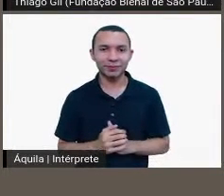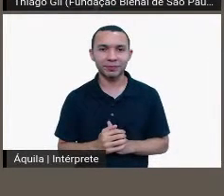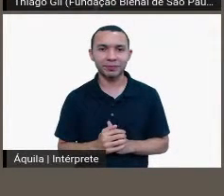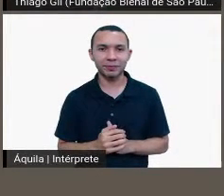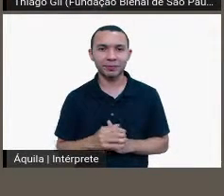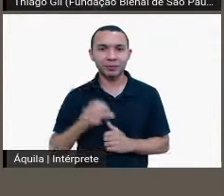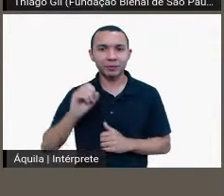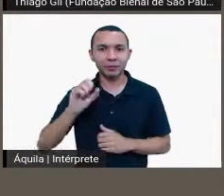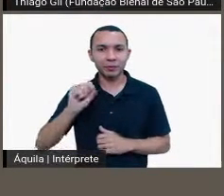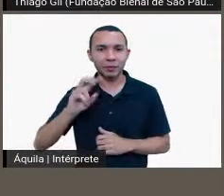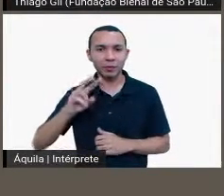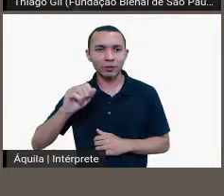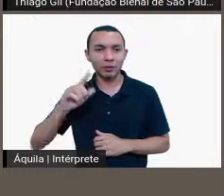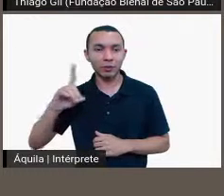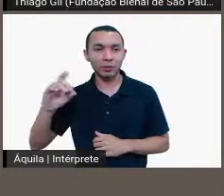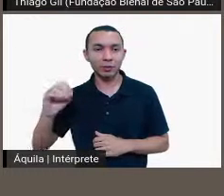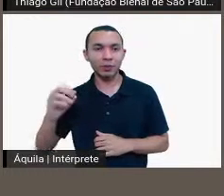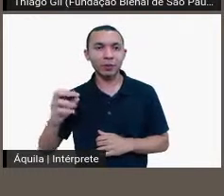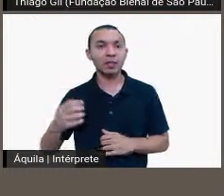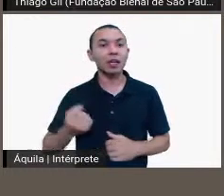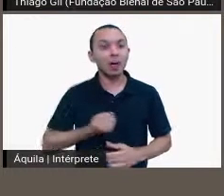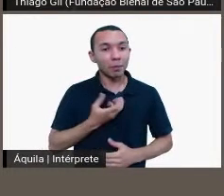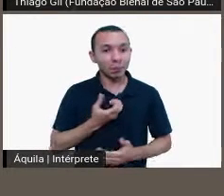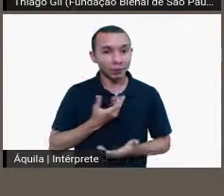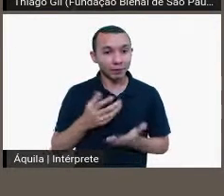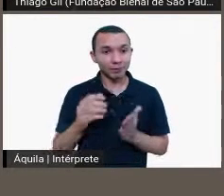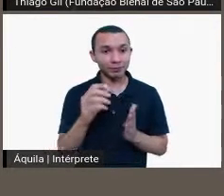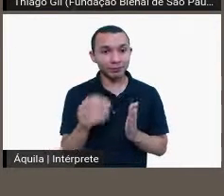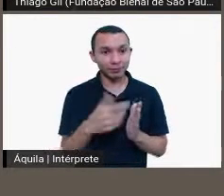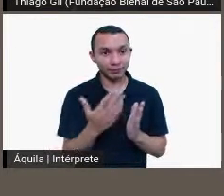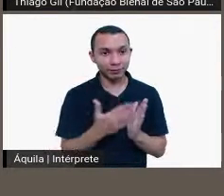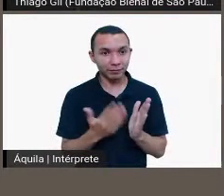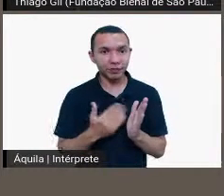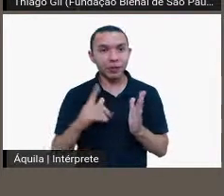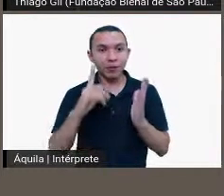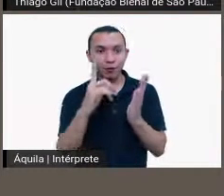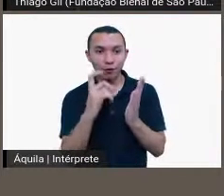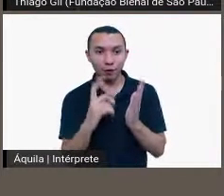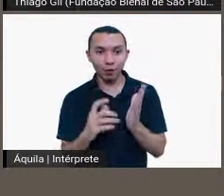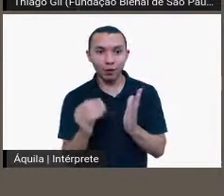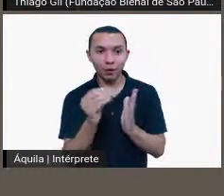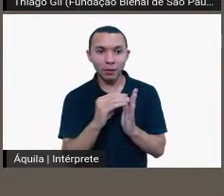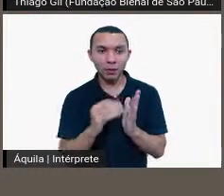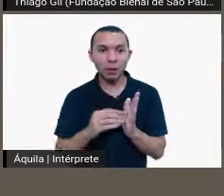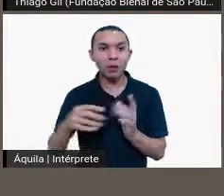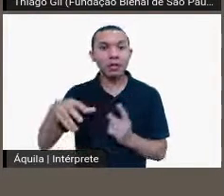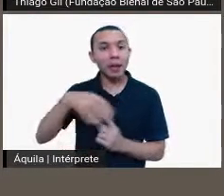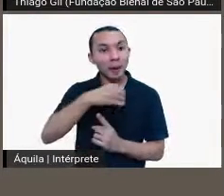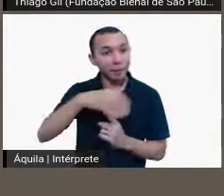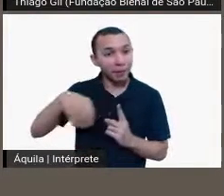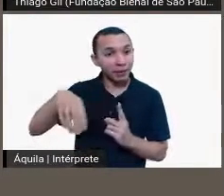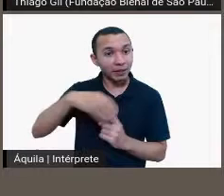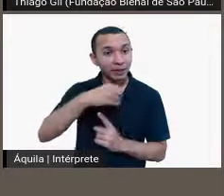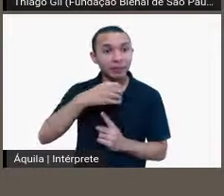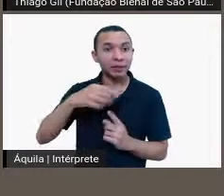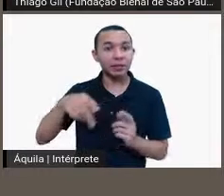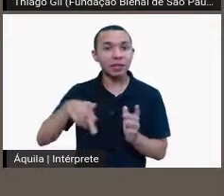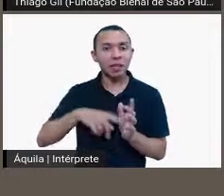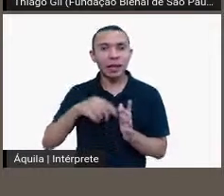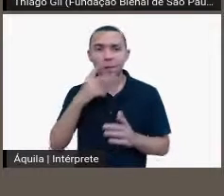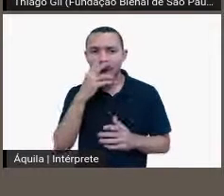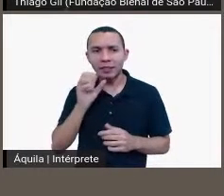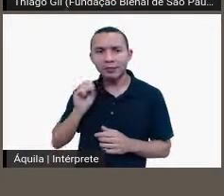Oswald insere no romance um episódio em que a fotografia aparece como mediadora de uma situação de flerte entre